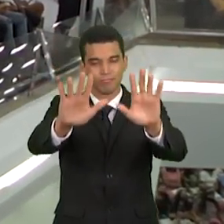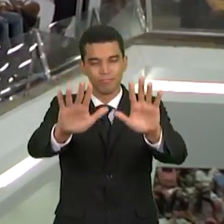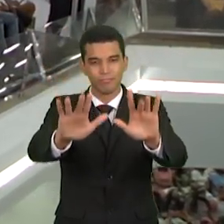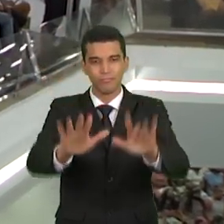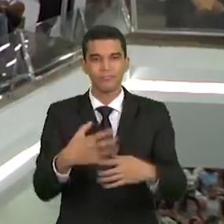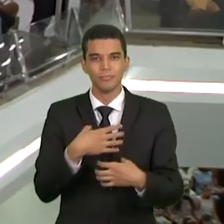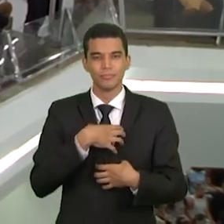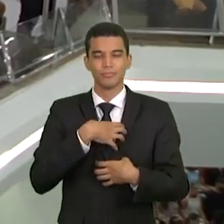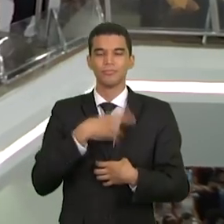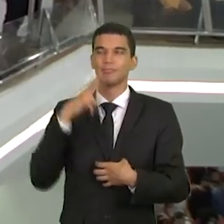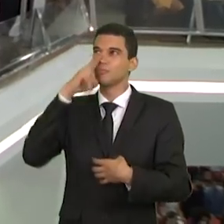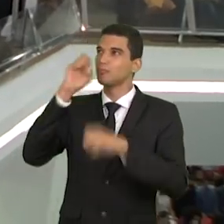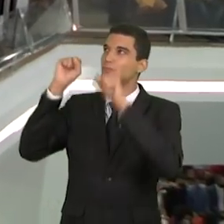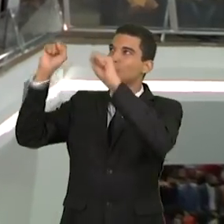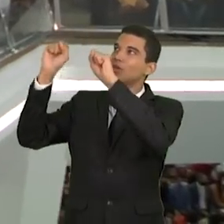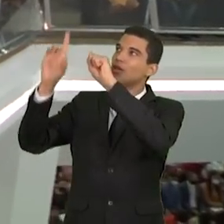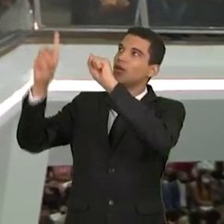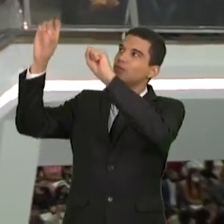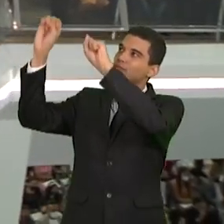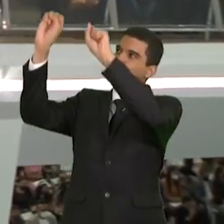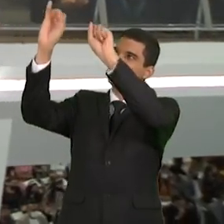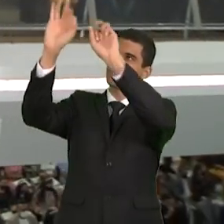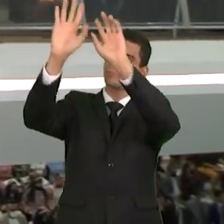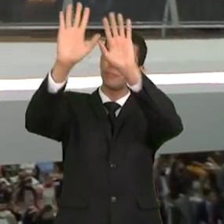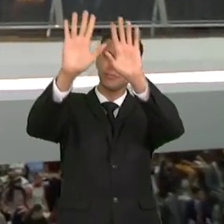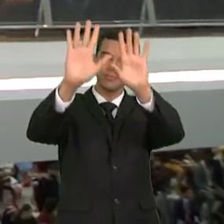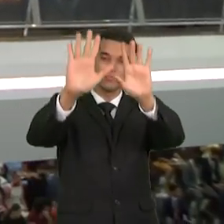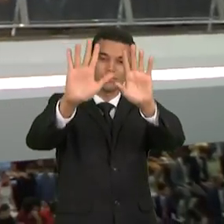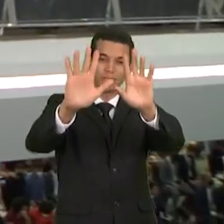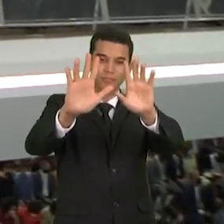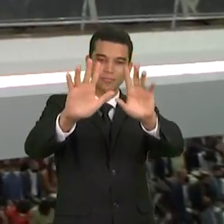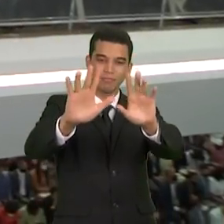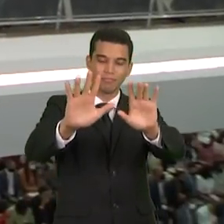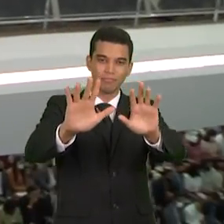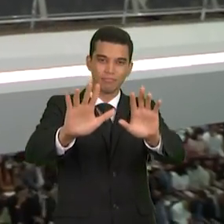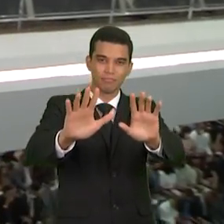Recebe o poder que vem do alto.